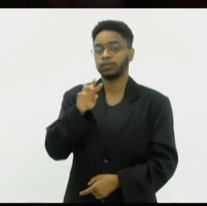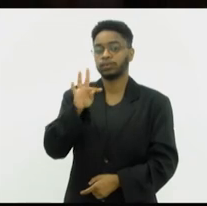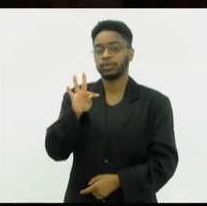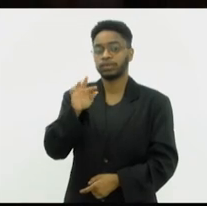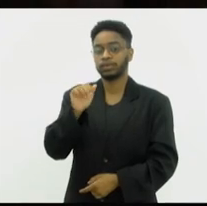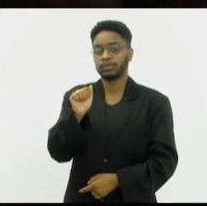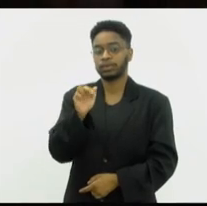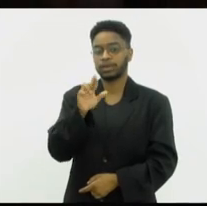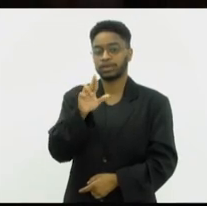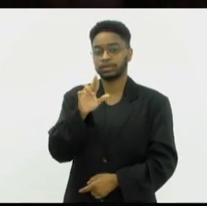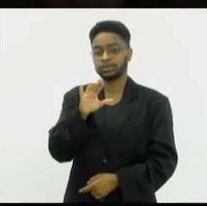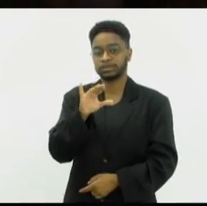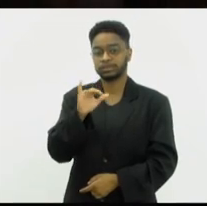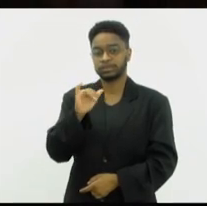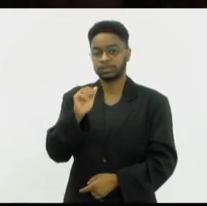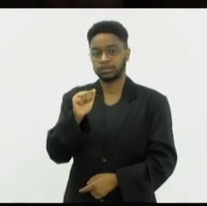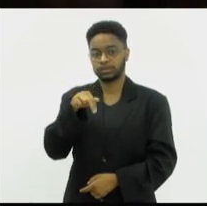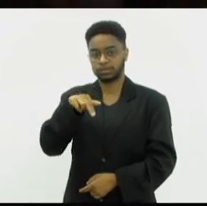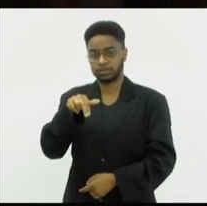Tarciana Medeiros.